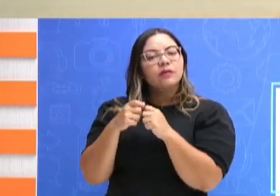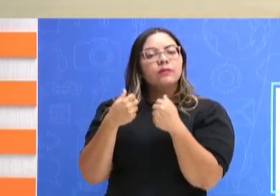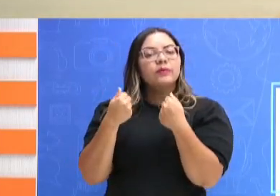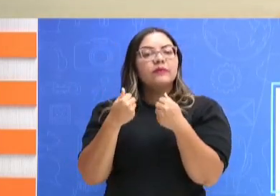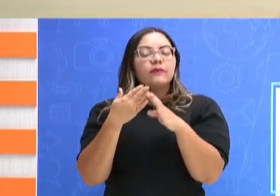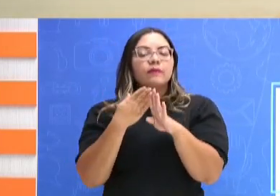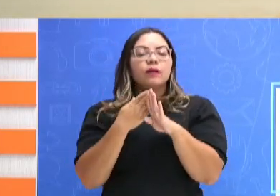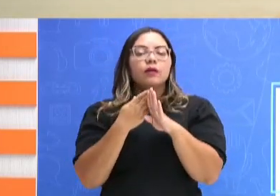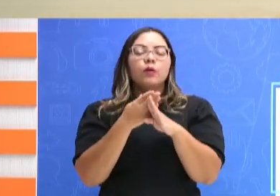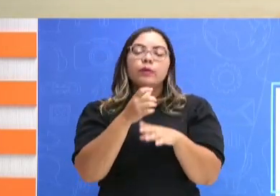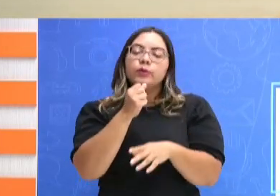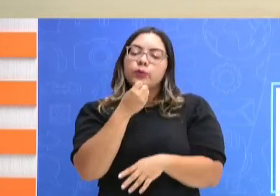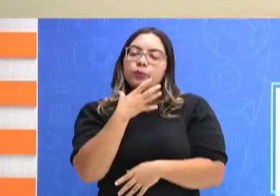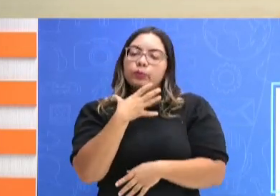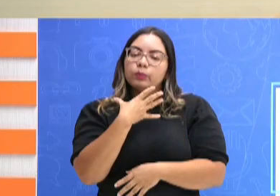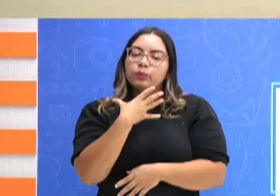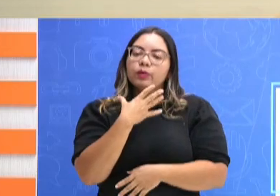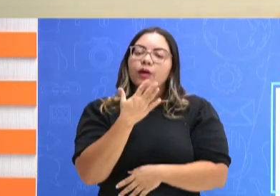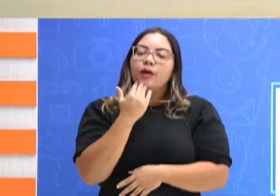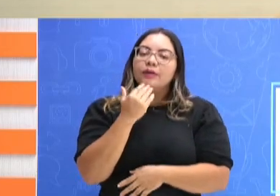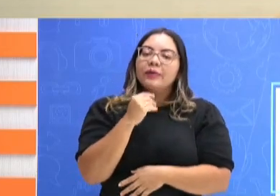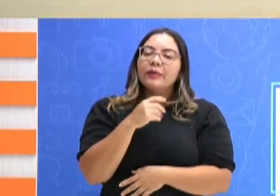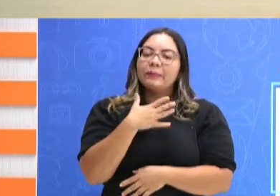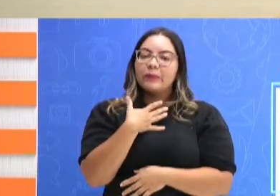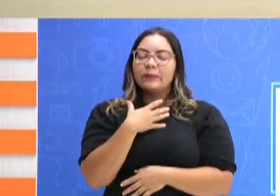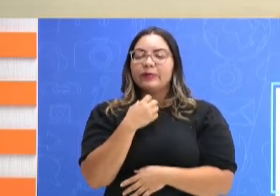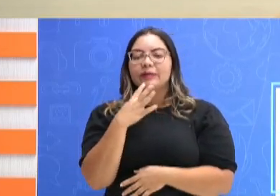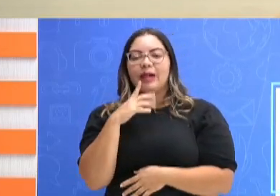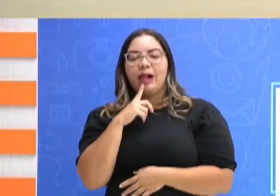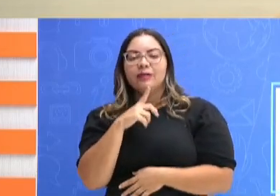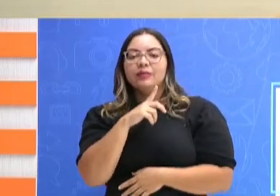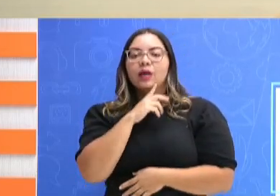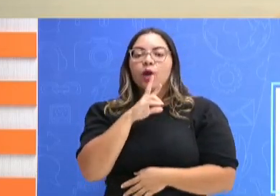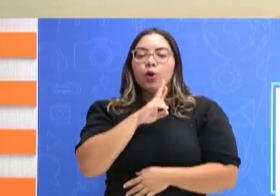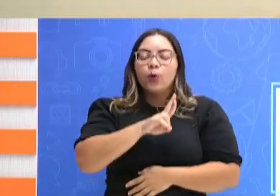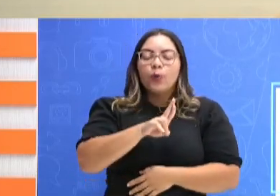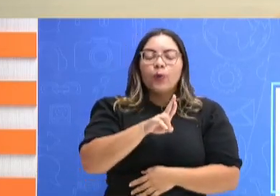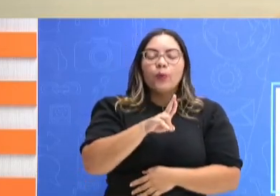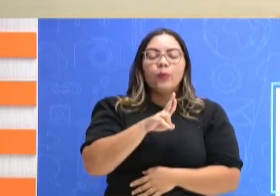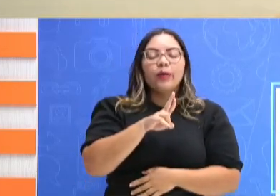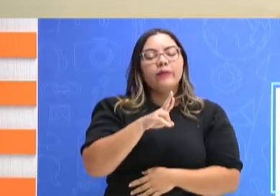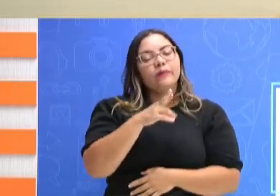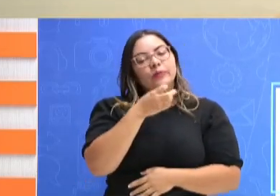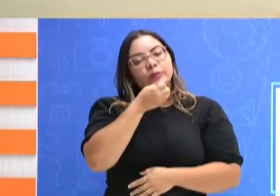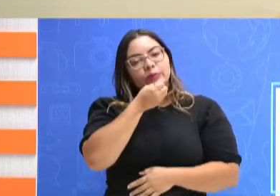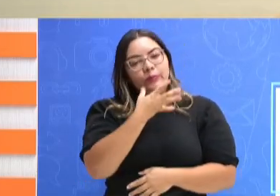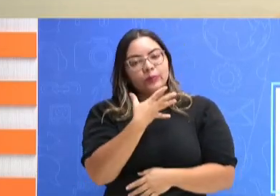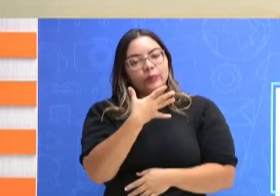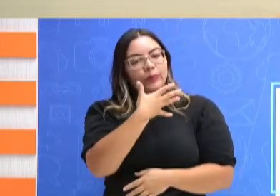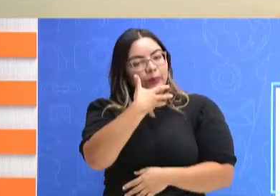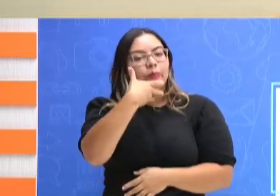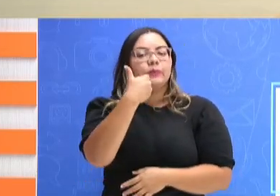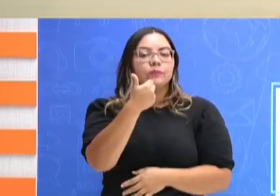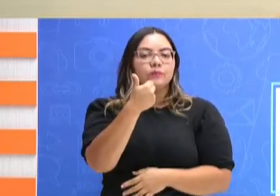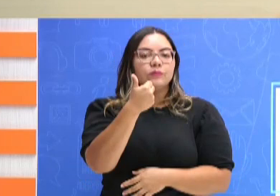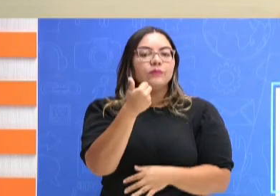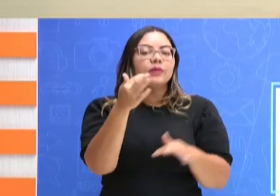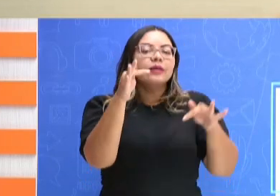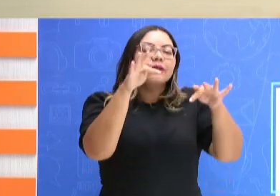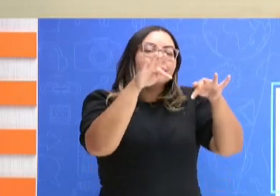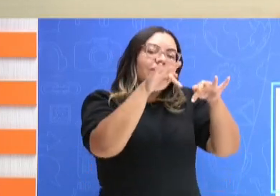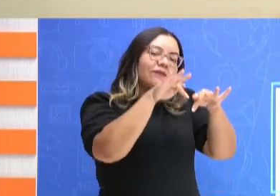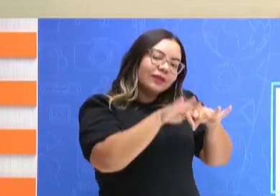acompanhado de uma boa refeição, vem uma grande sobremesa. Acompanhado de uma grande notícia, vem uma sobremesa melhor ainda.